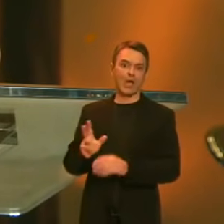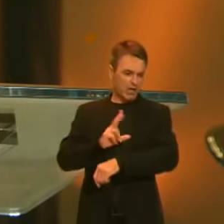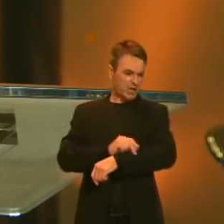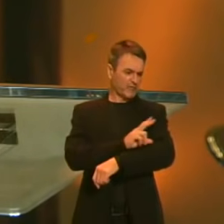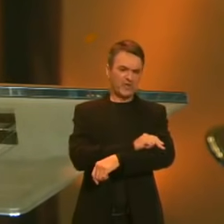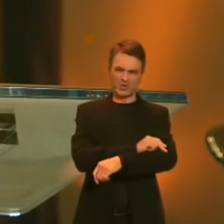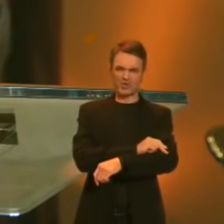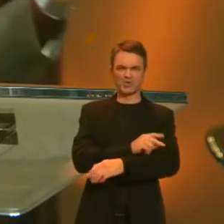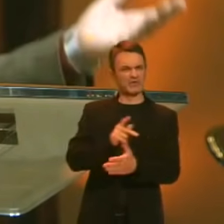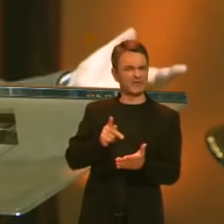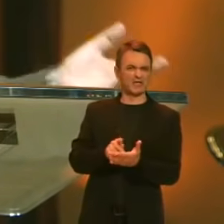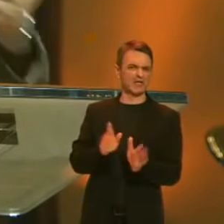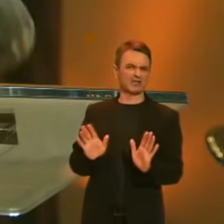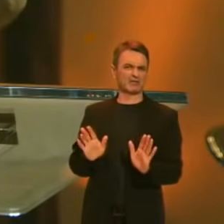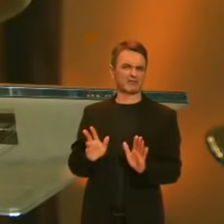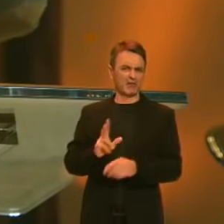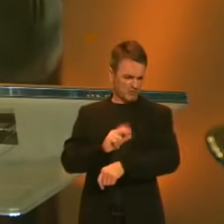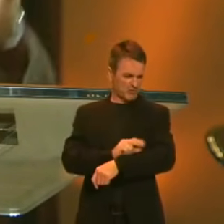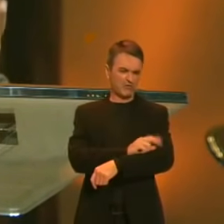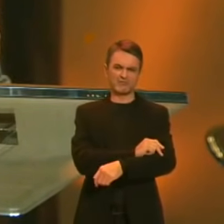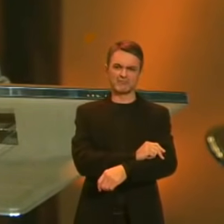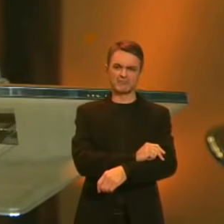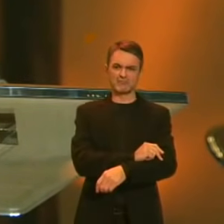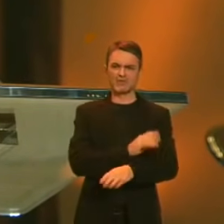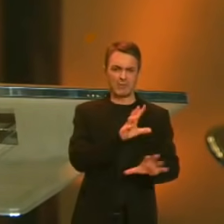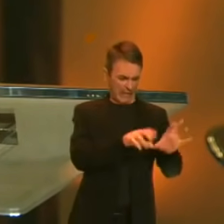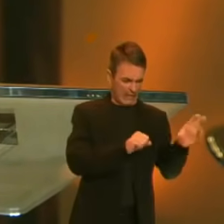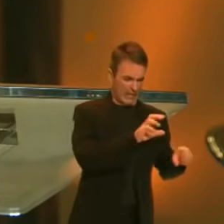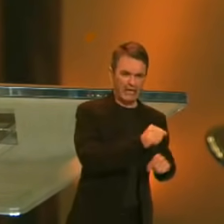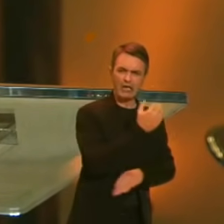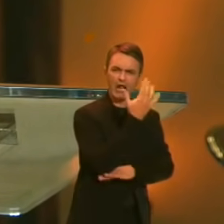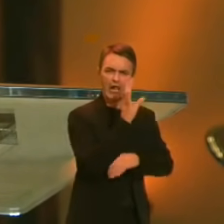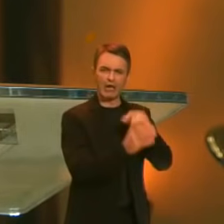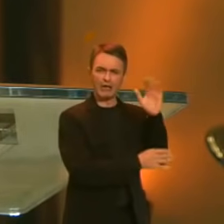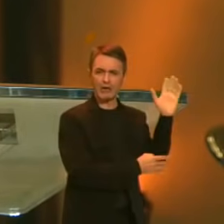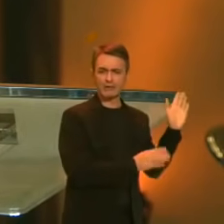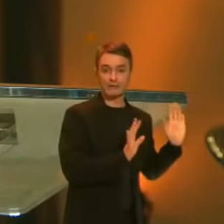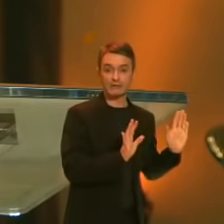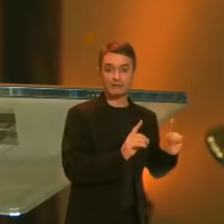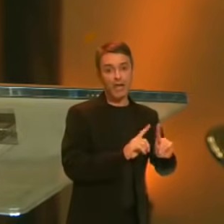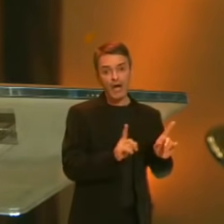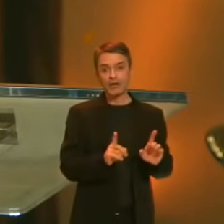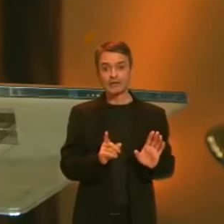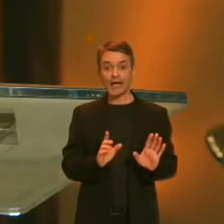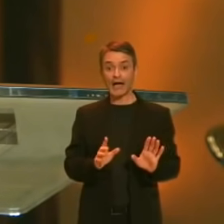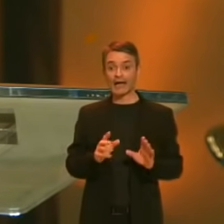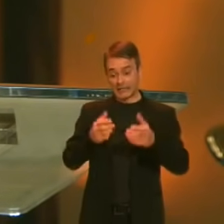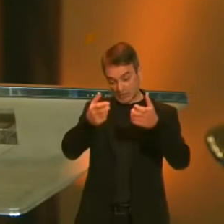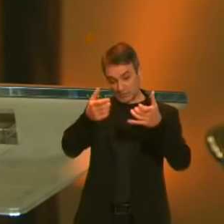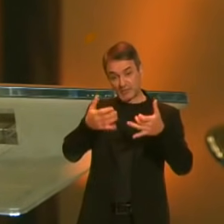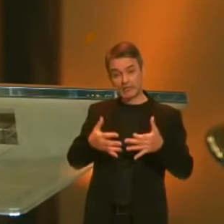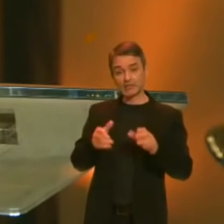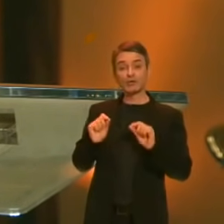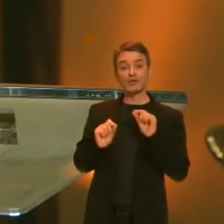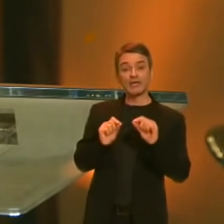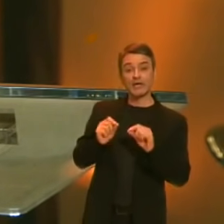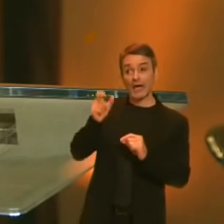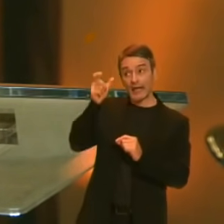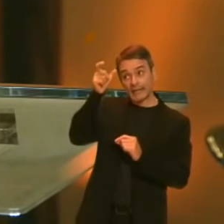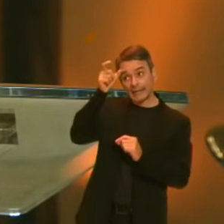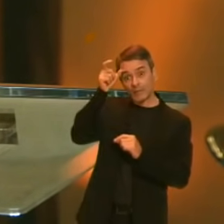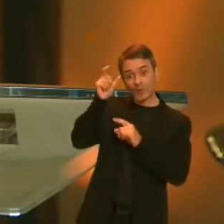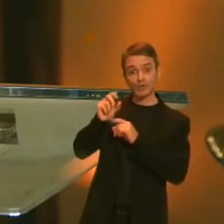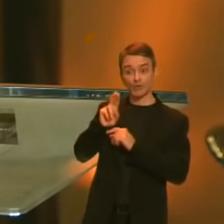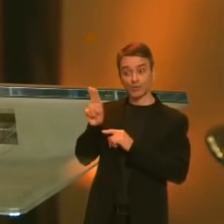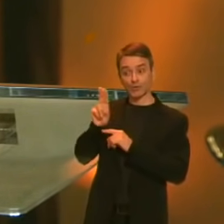de verdade vão comer todo verde que tiver. Isso aqui ele está falando de demônios, por isso o nome dele, do